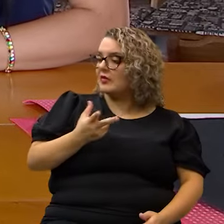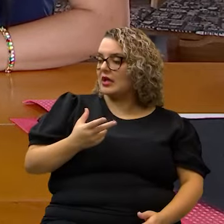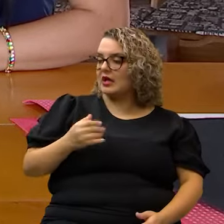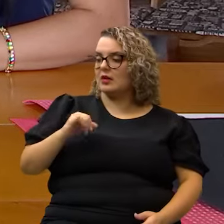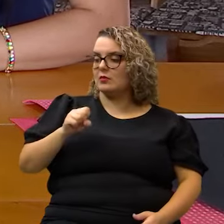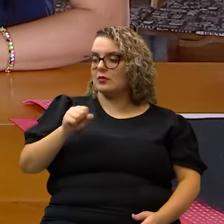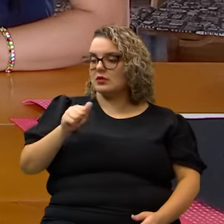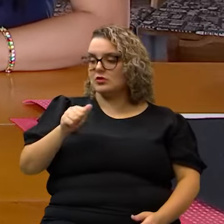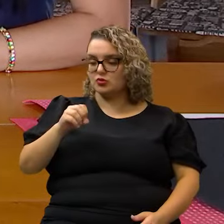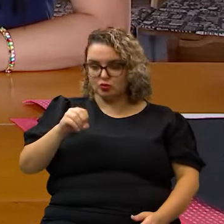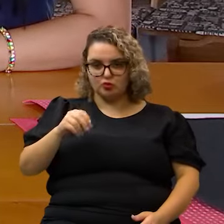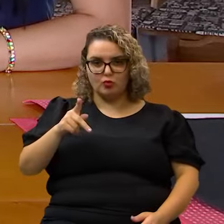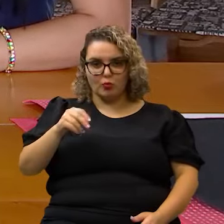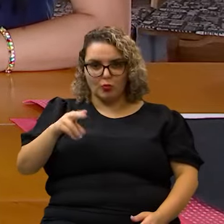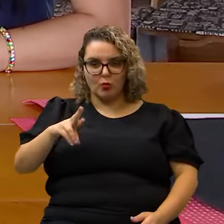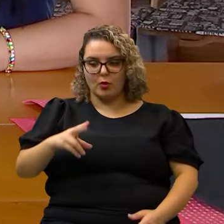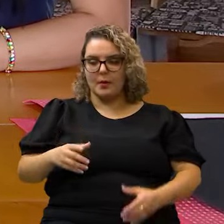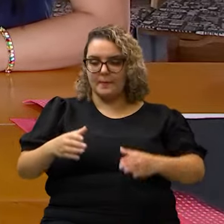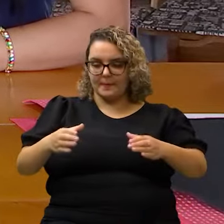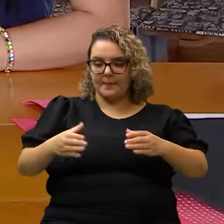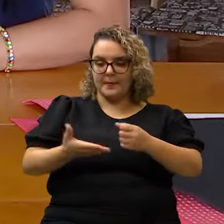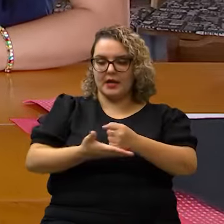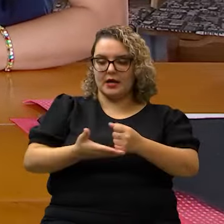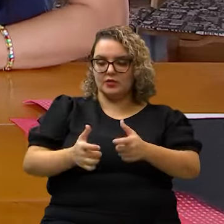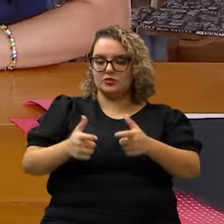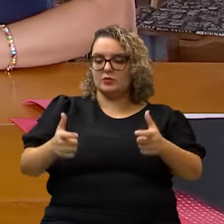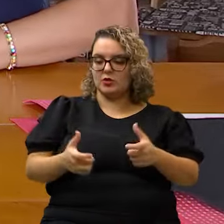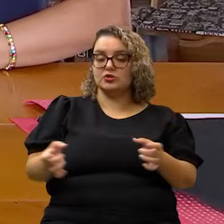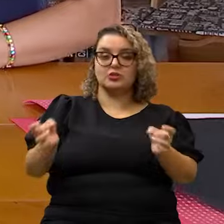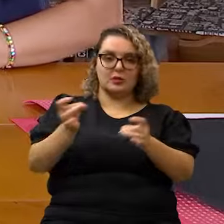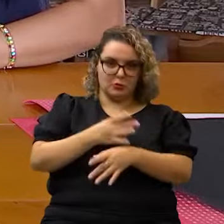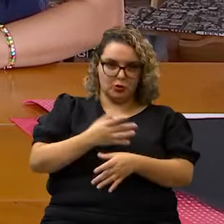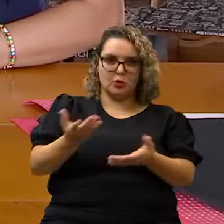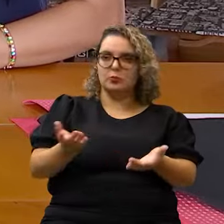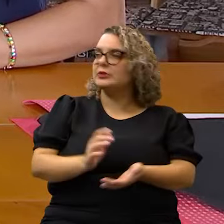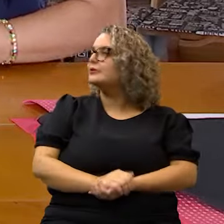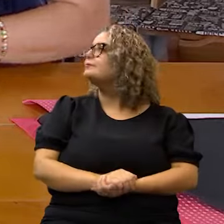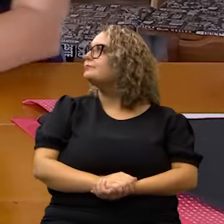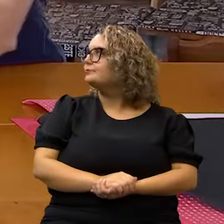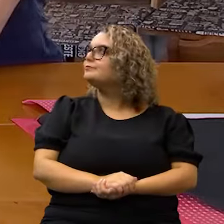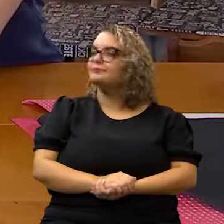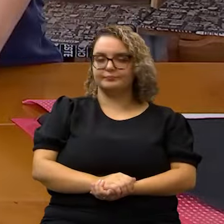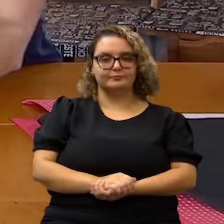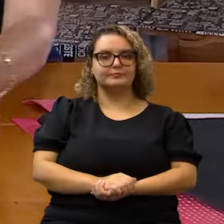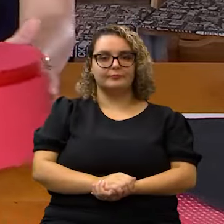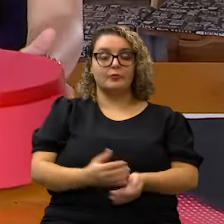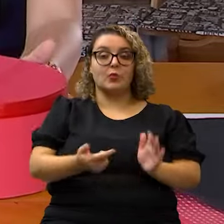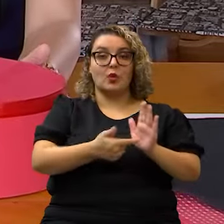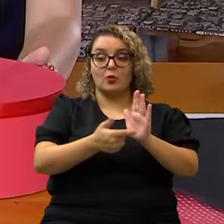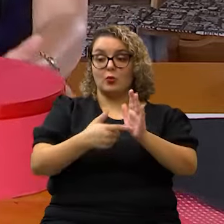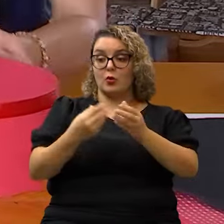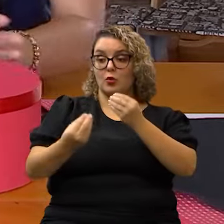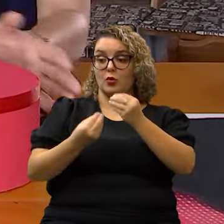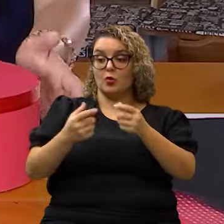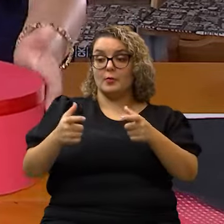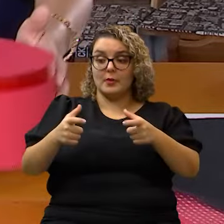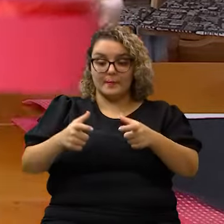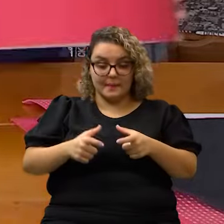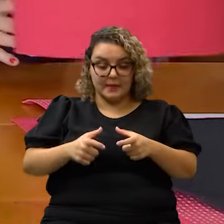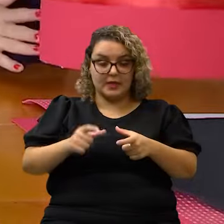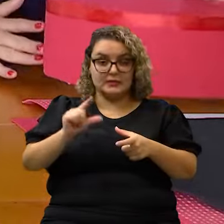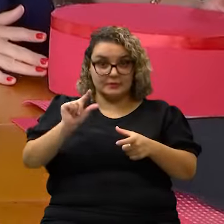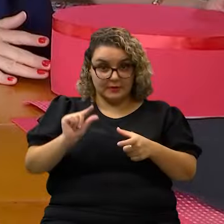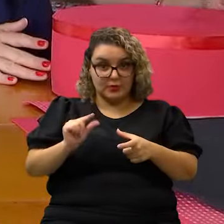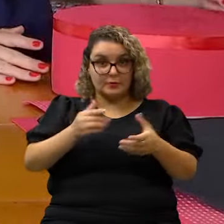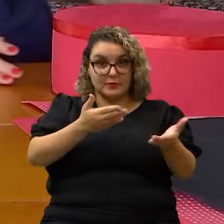gente pega o isopor ali, a base maior. Isso. Essa é a base maior que já está pronta. Certo. Agora vou mostrar como é que eu faço a base